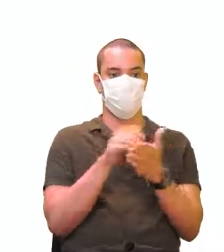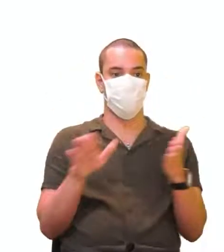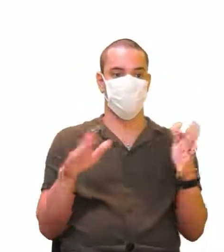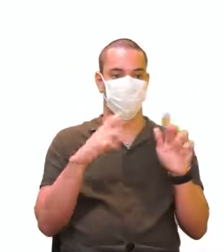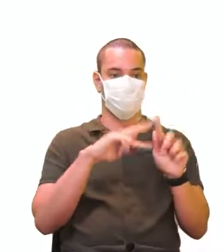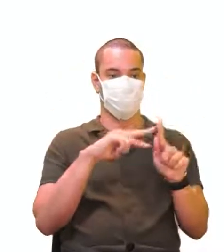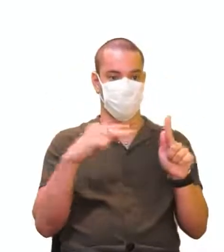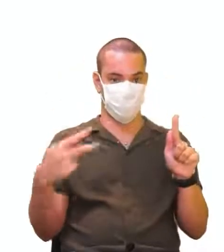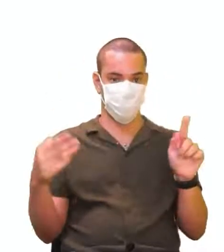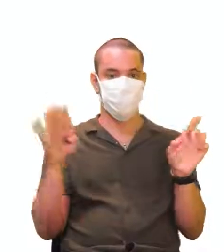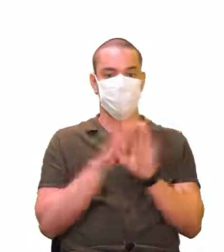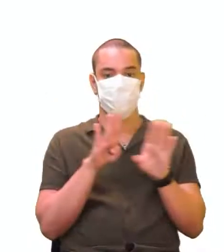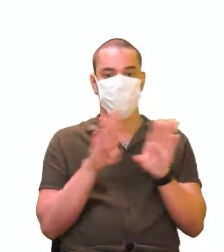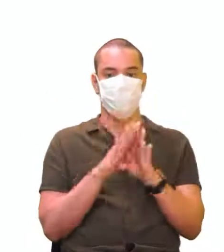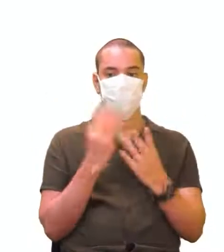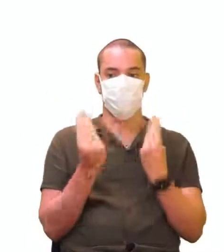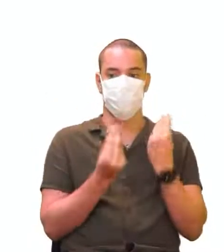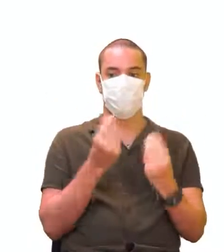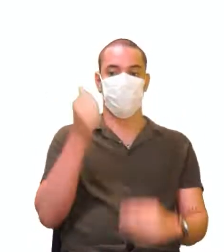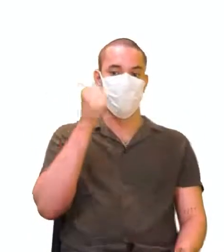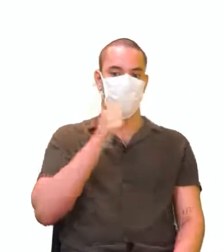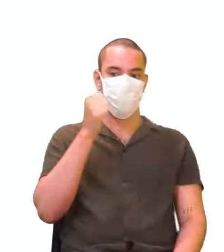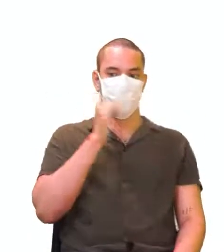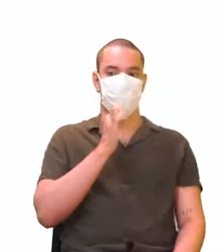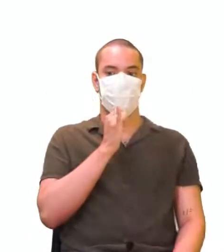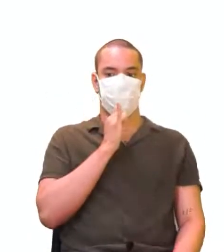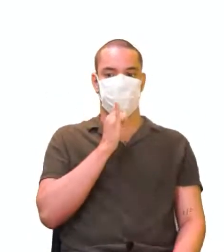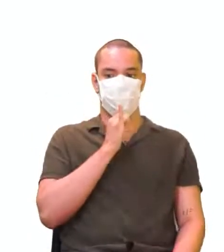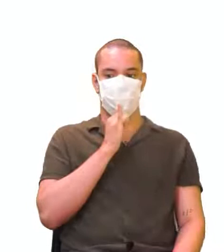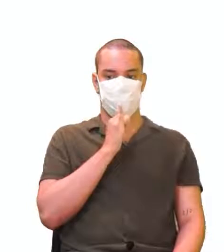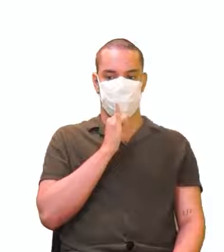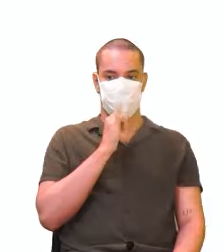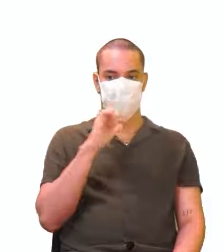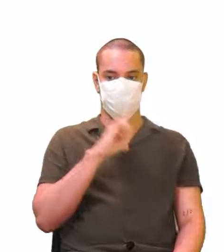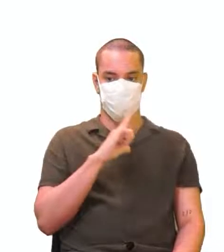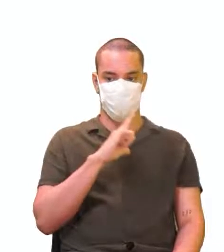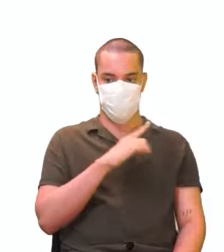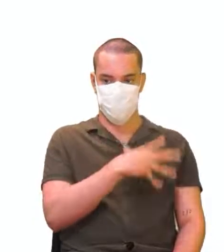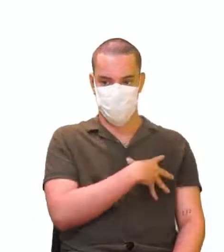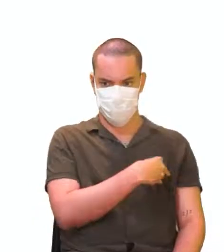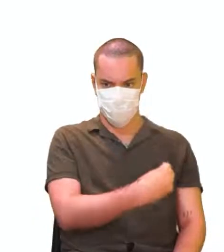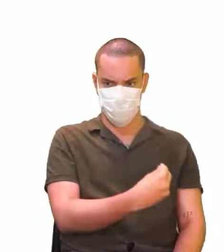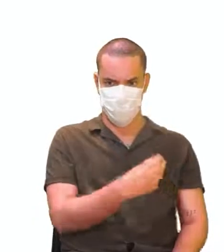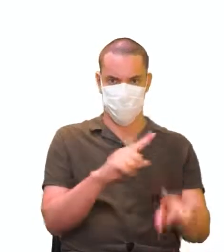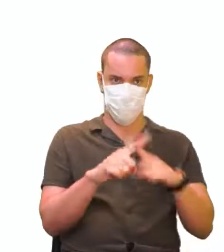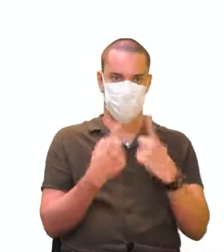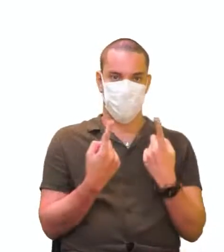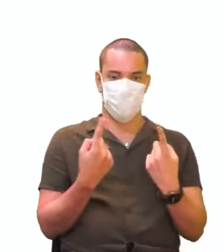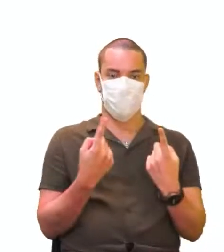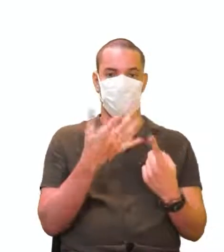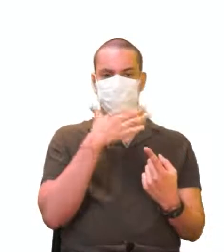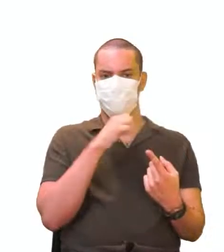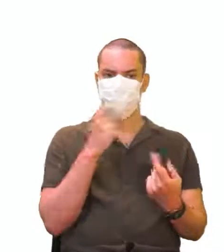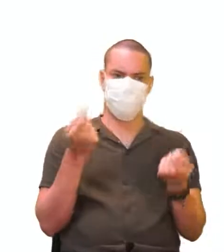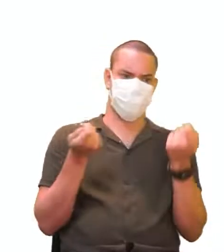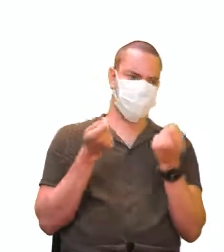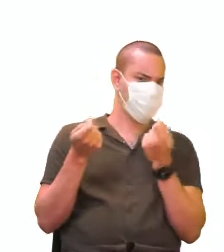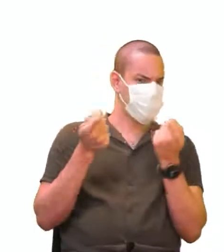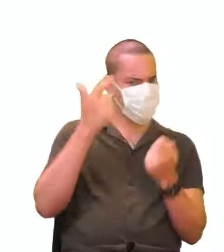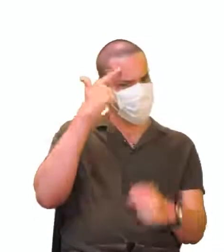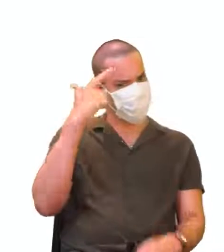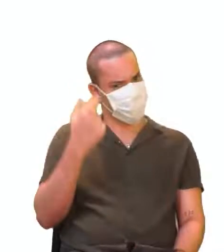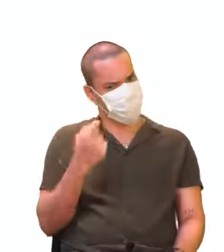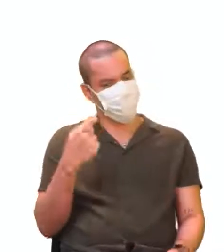de genótipos também. Considere uma mulher teve um filho cuja paternidade estava sendo contestada e